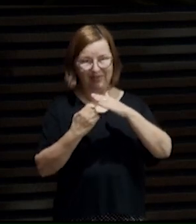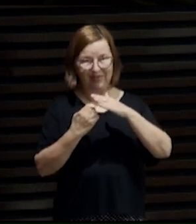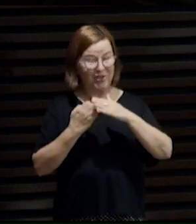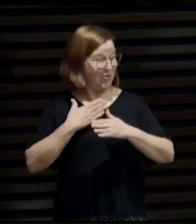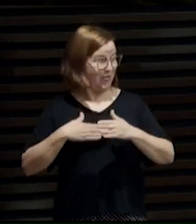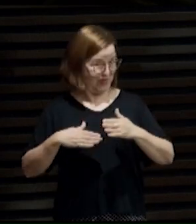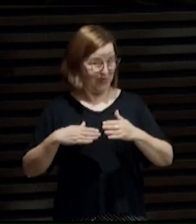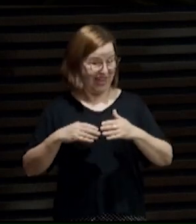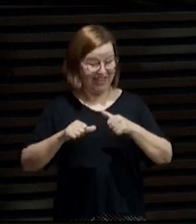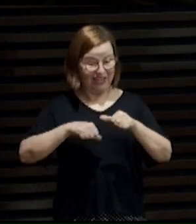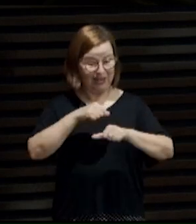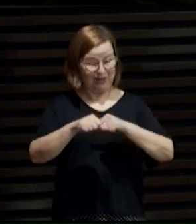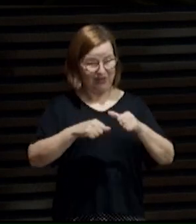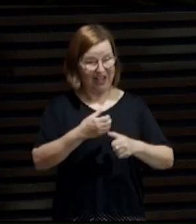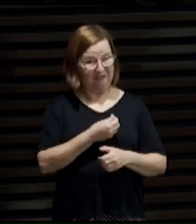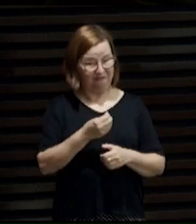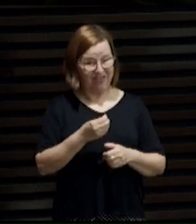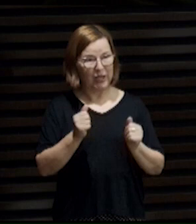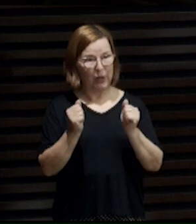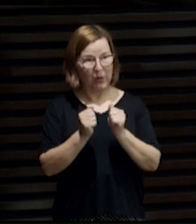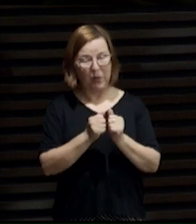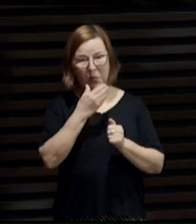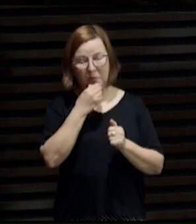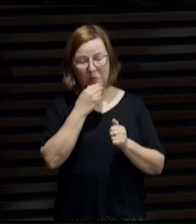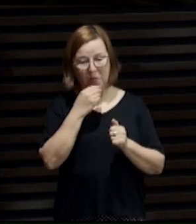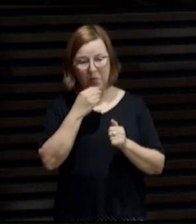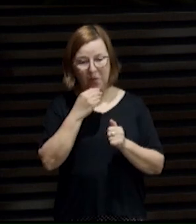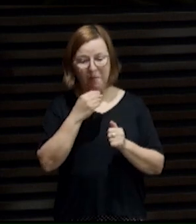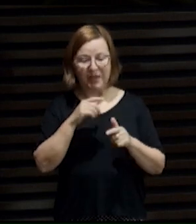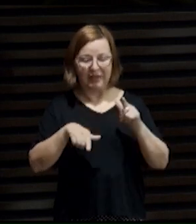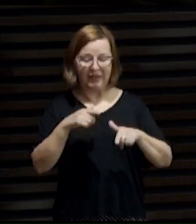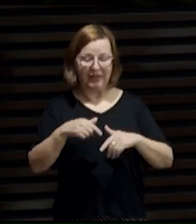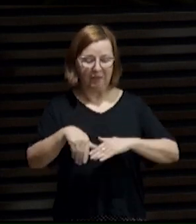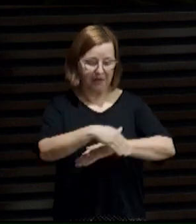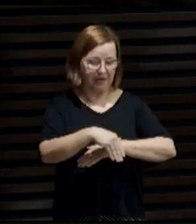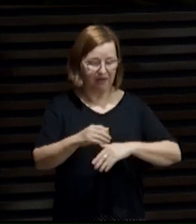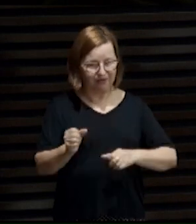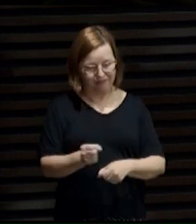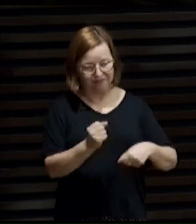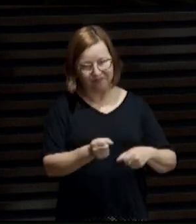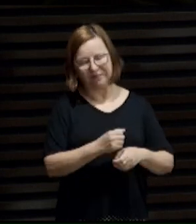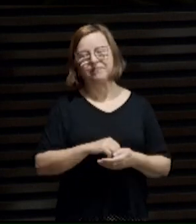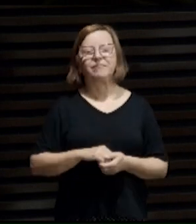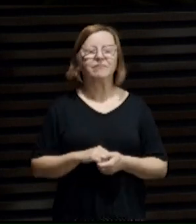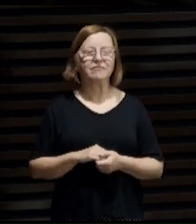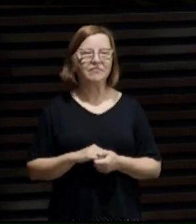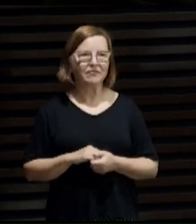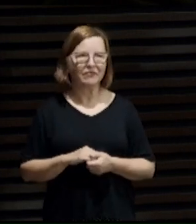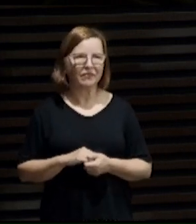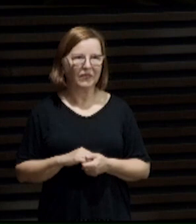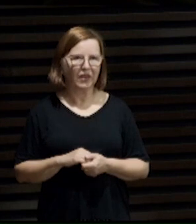empresário. Obviamente, isso é uma cena hipotética. Isso não quer dizer que todos os empresários tenham